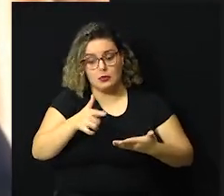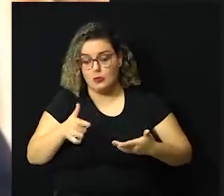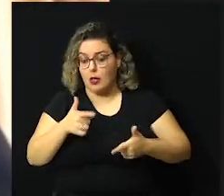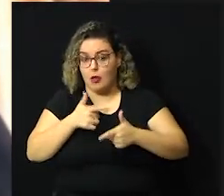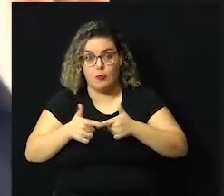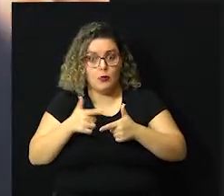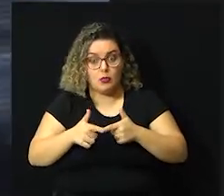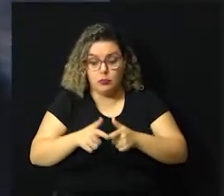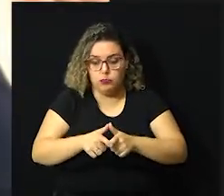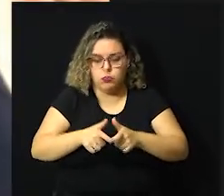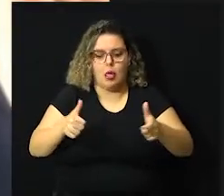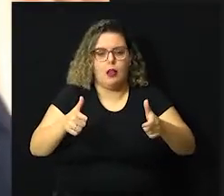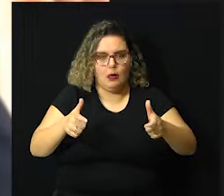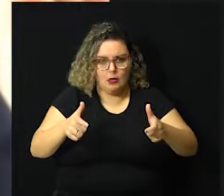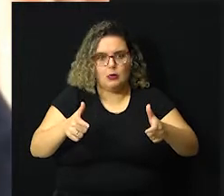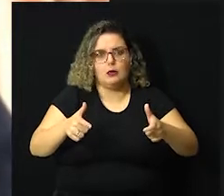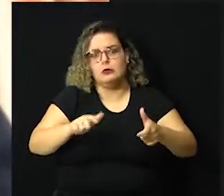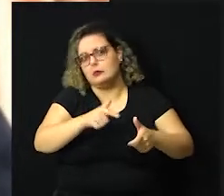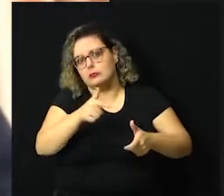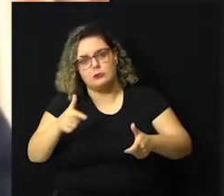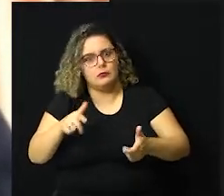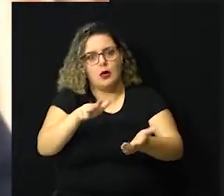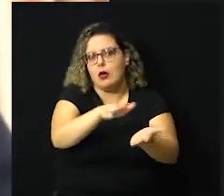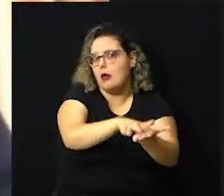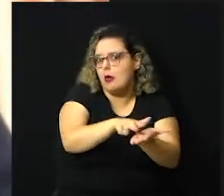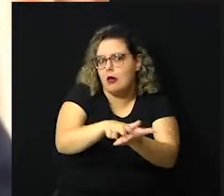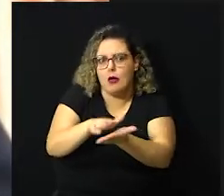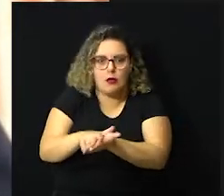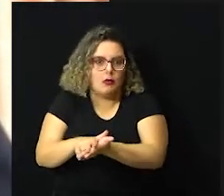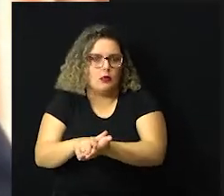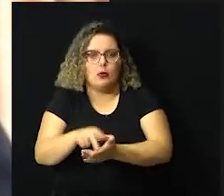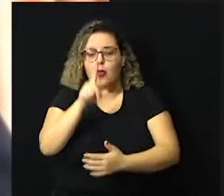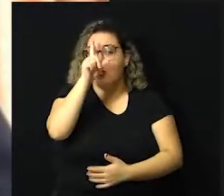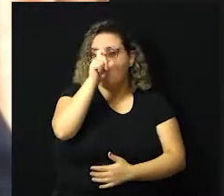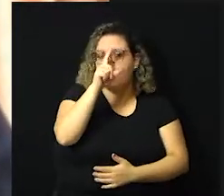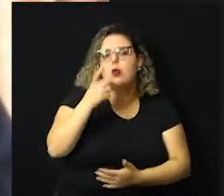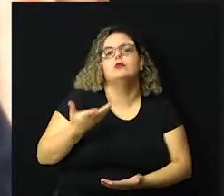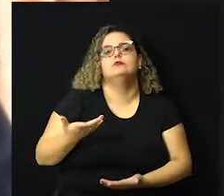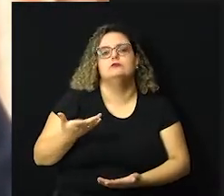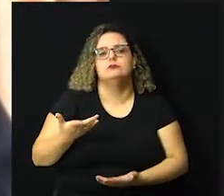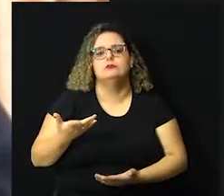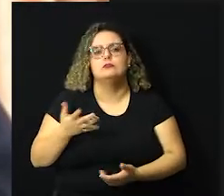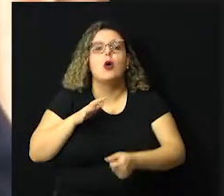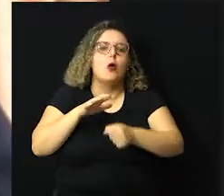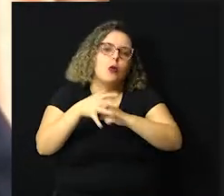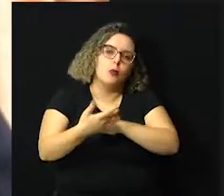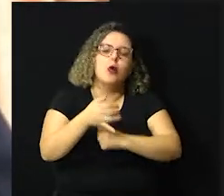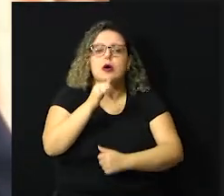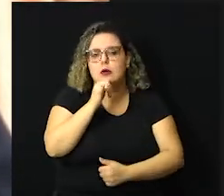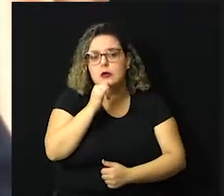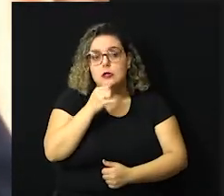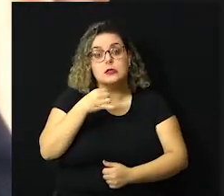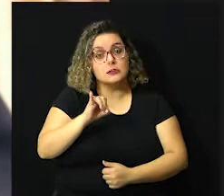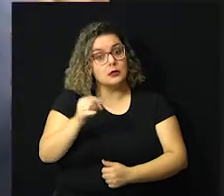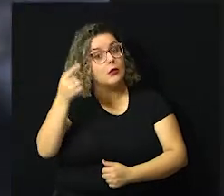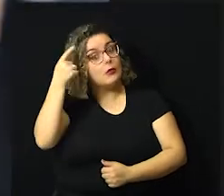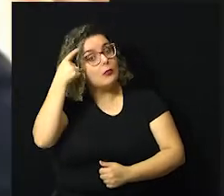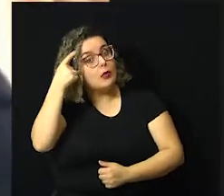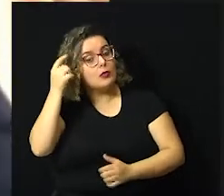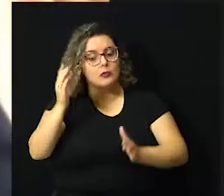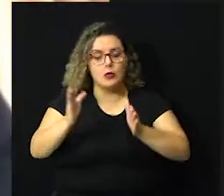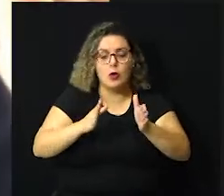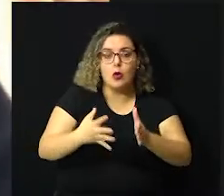grandes problemas, que não exige internação, que não exige hospitalização. E no caso da Covid, por exemplo, se a gente for pensar em termos